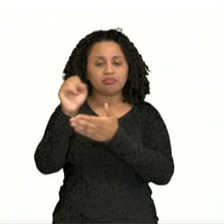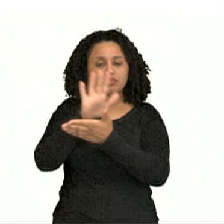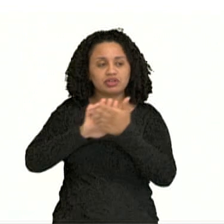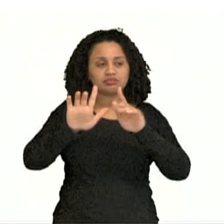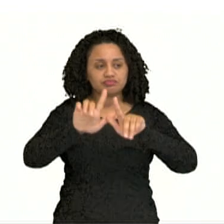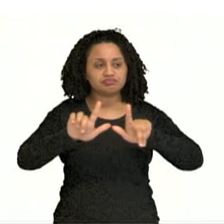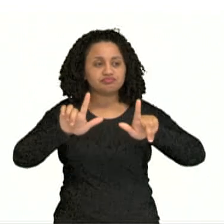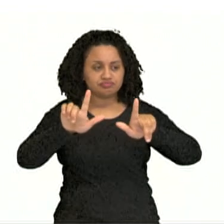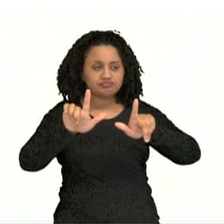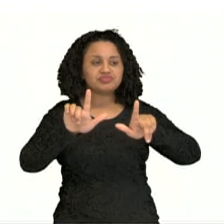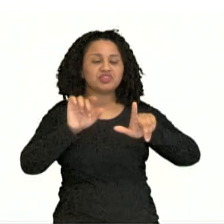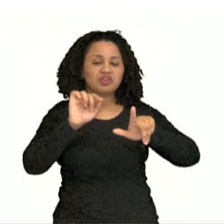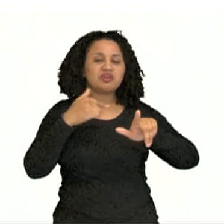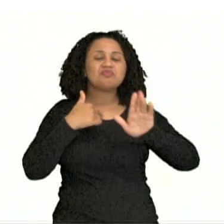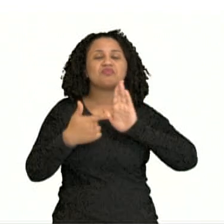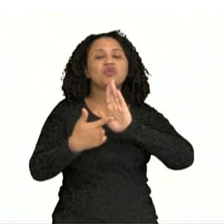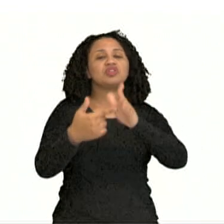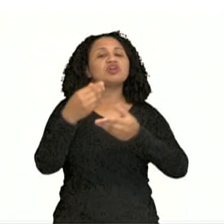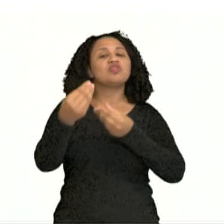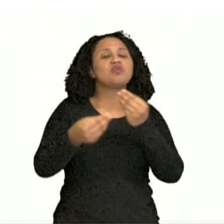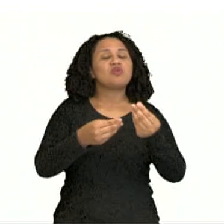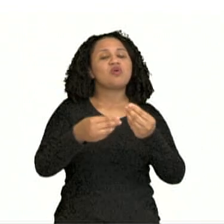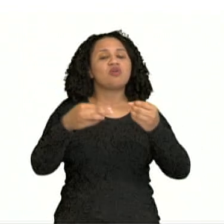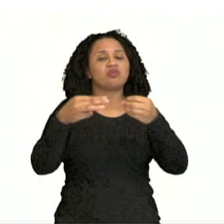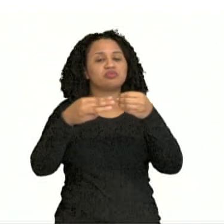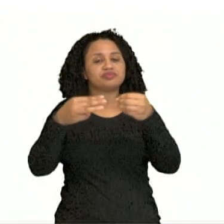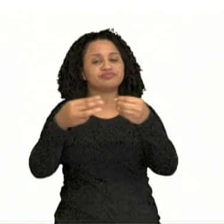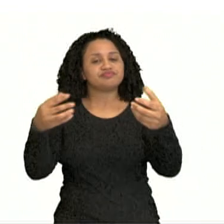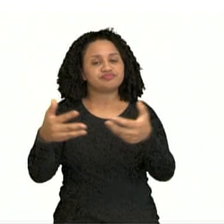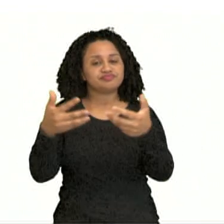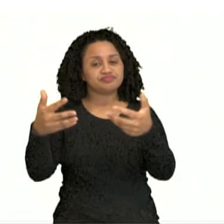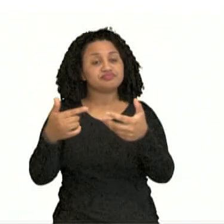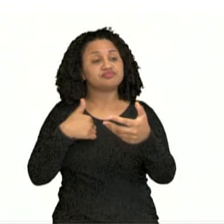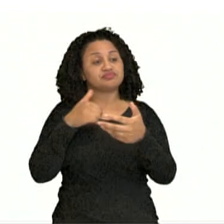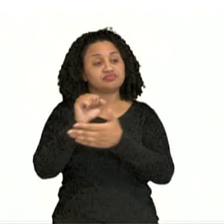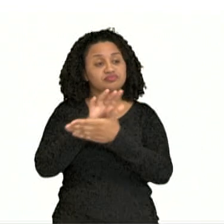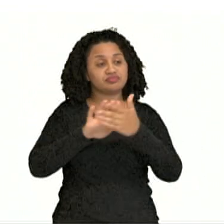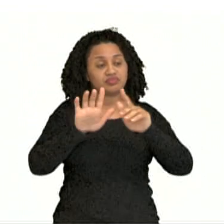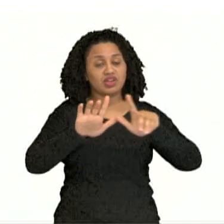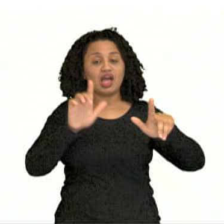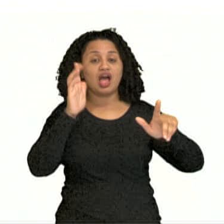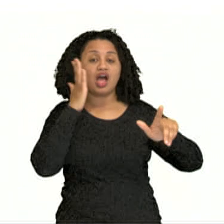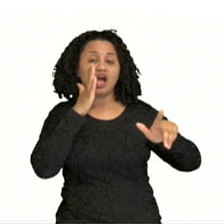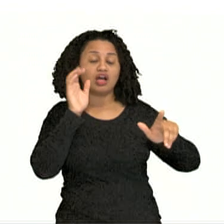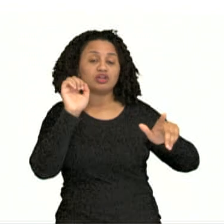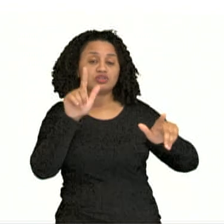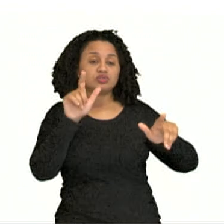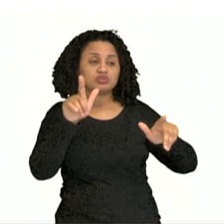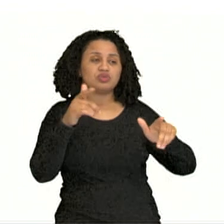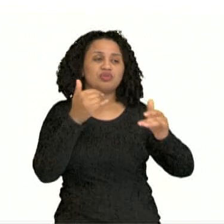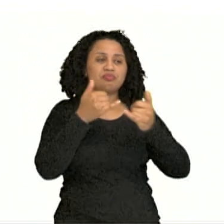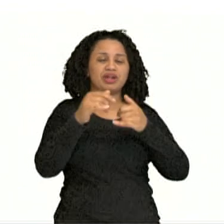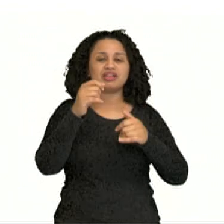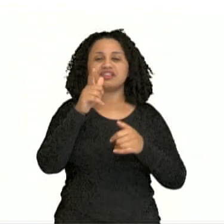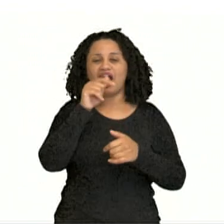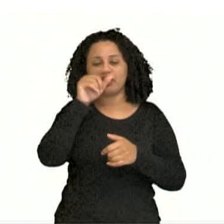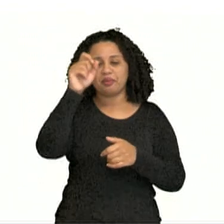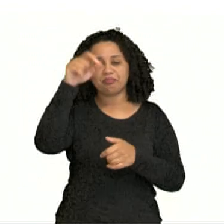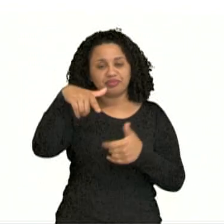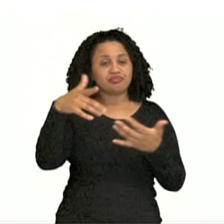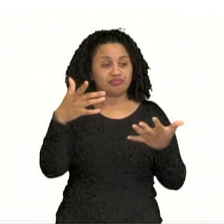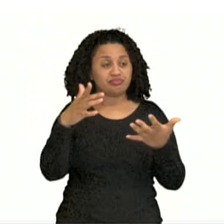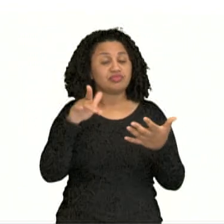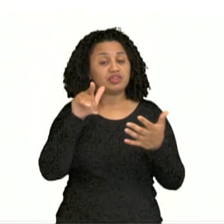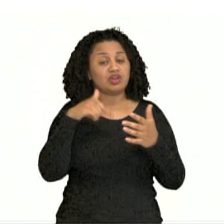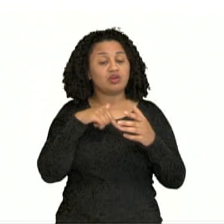uma representação de uma célula vegetal, essa imagem é azul. Parece até uma gotinha d'água, né?